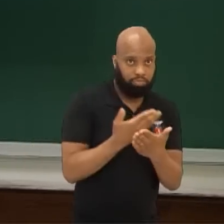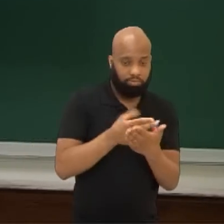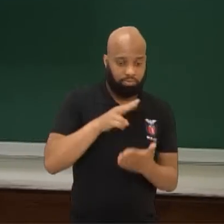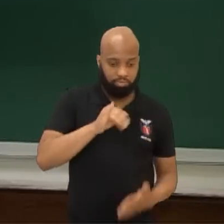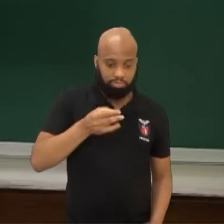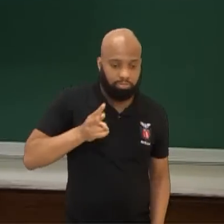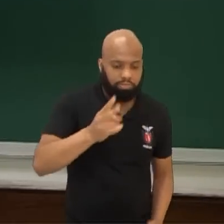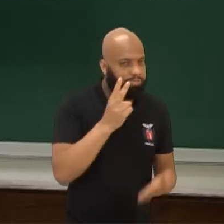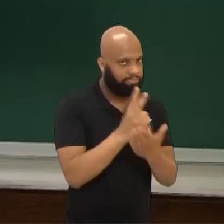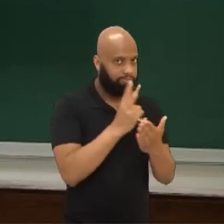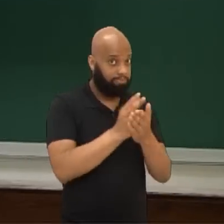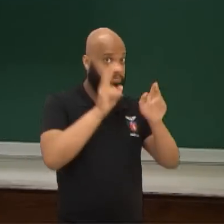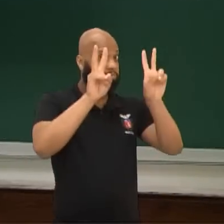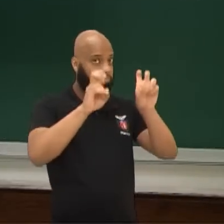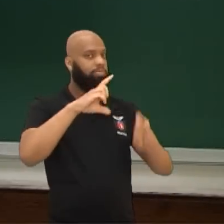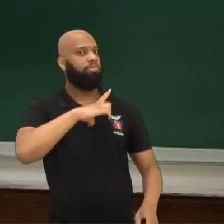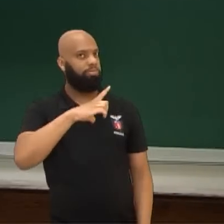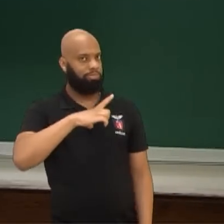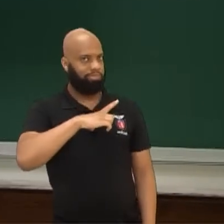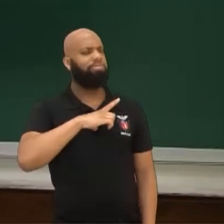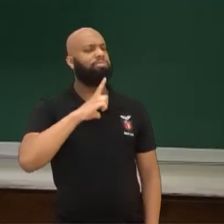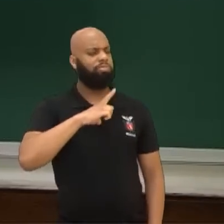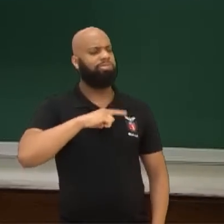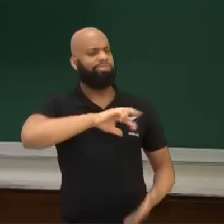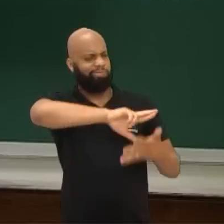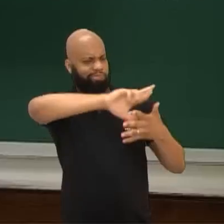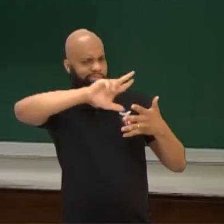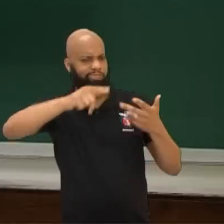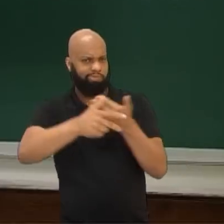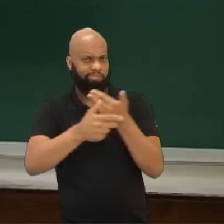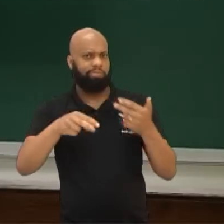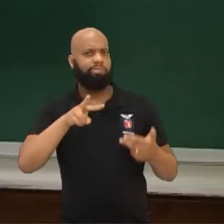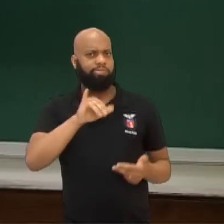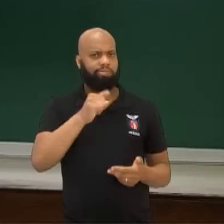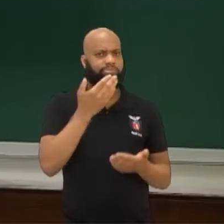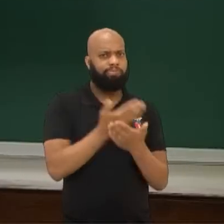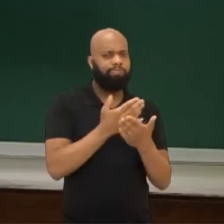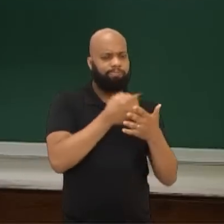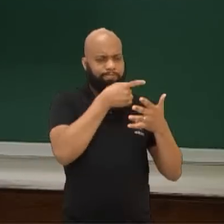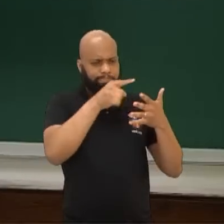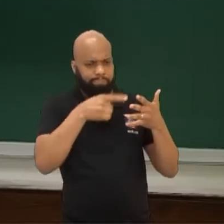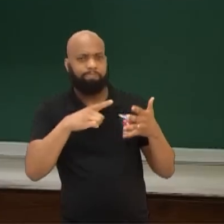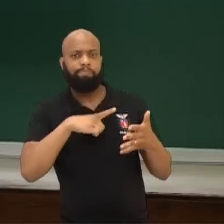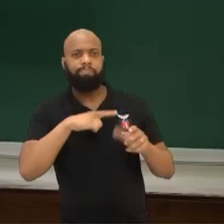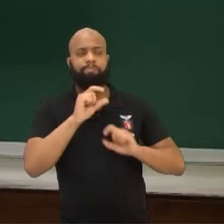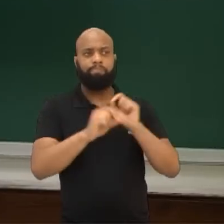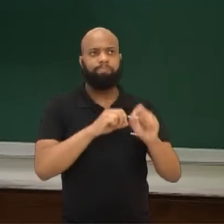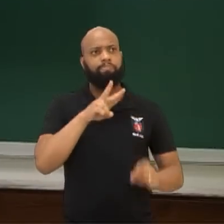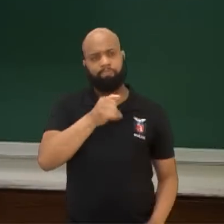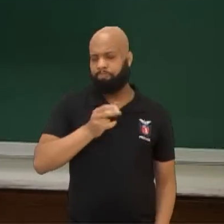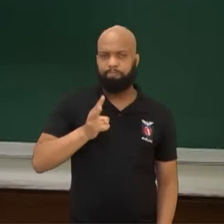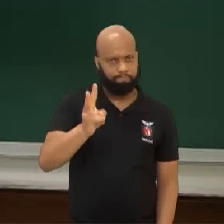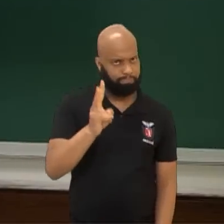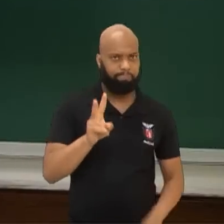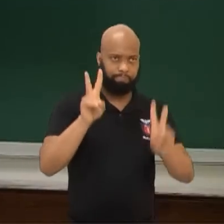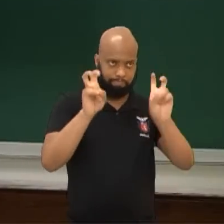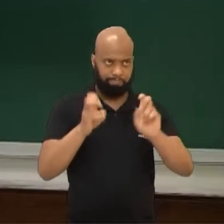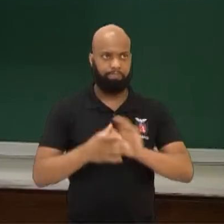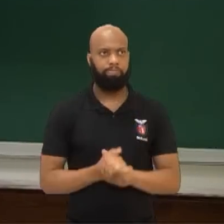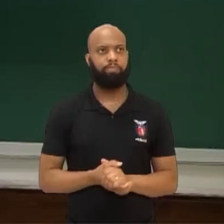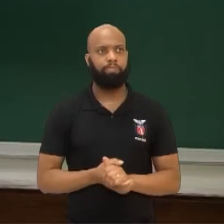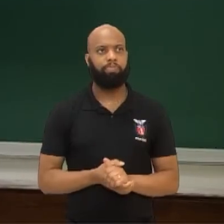com esse assunto, né, que tem muita coisa para a gente estudar, segmentos proporcionais, razão e proporção.